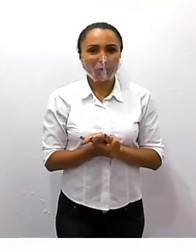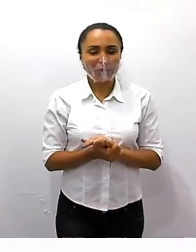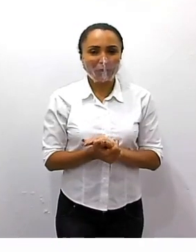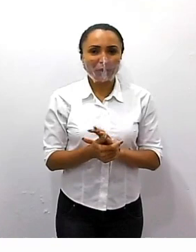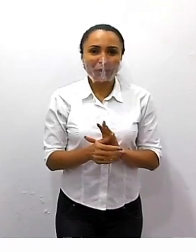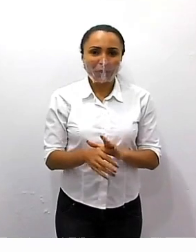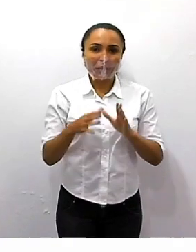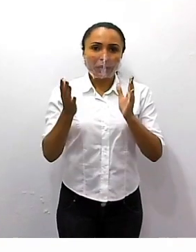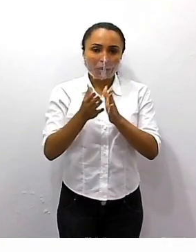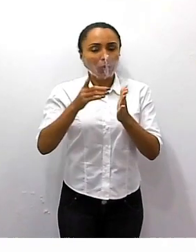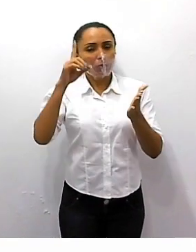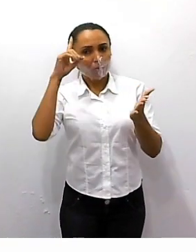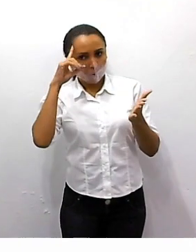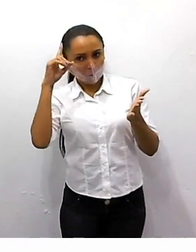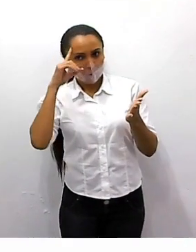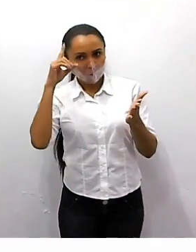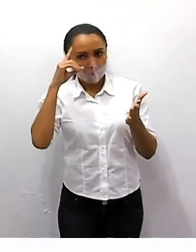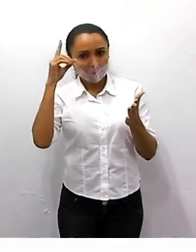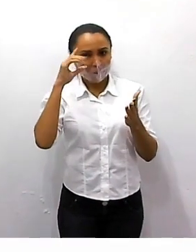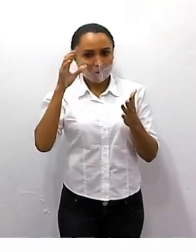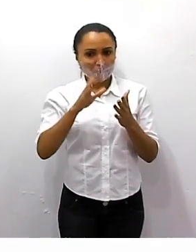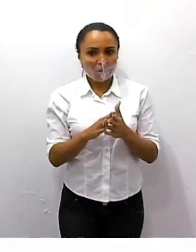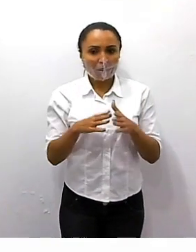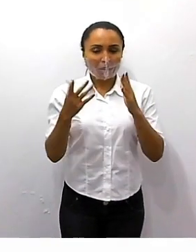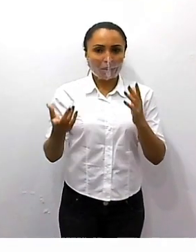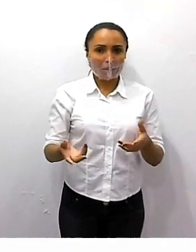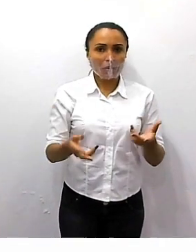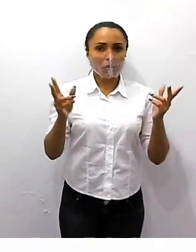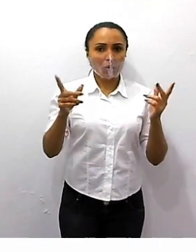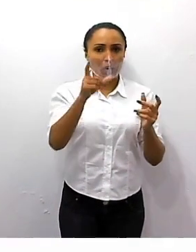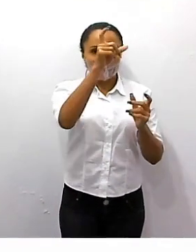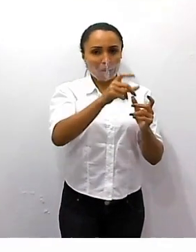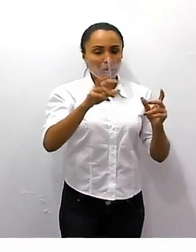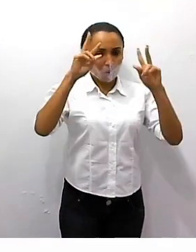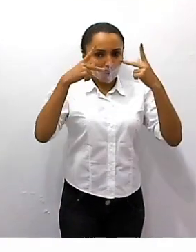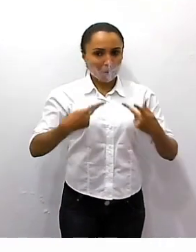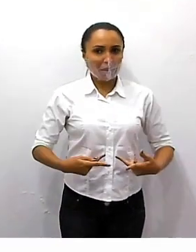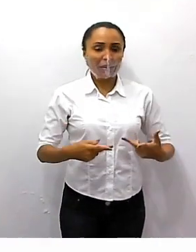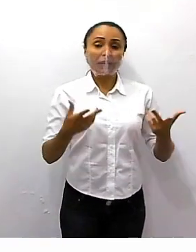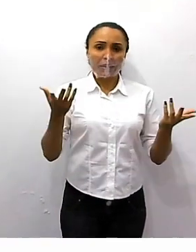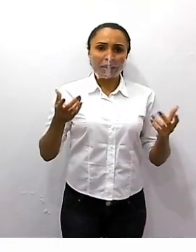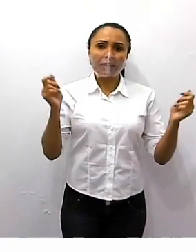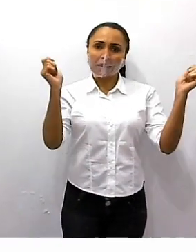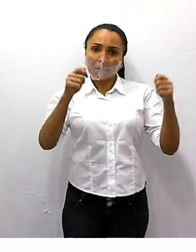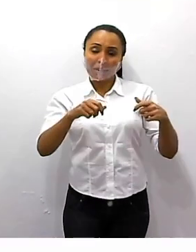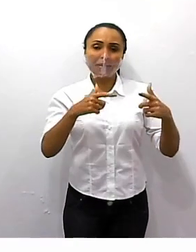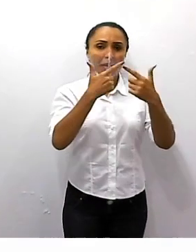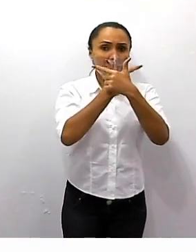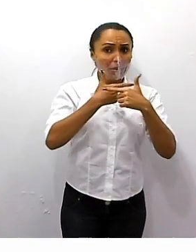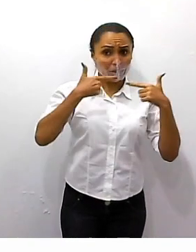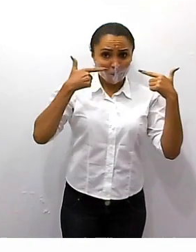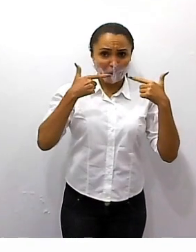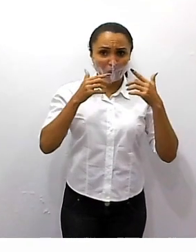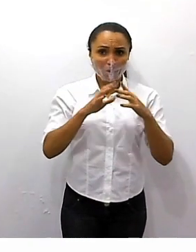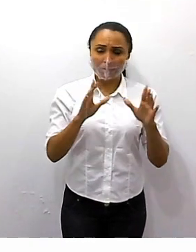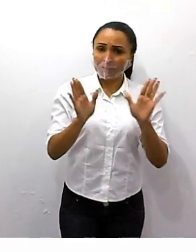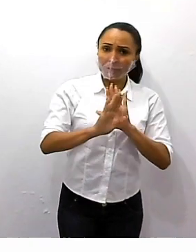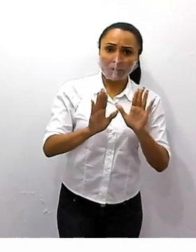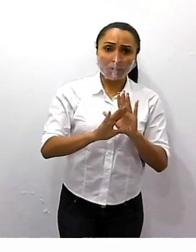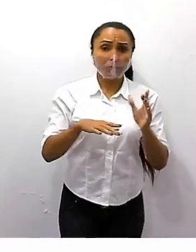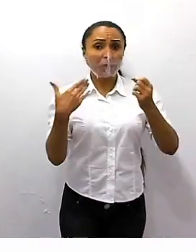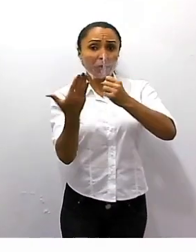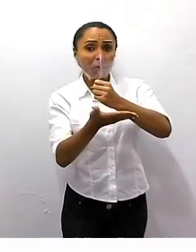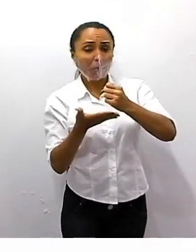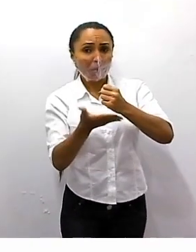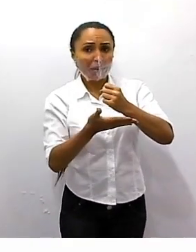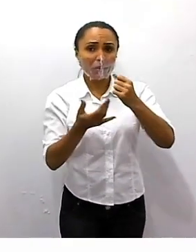senso comum é que só os seres humanos são capazes de rir. Isso não é verdade? Não. O riso básico,